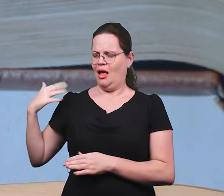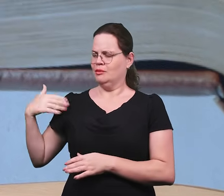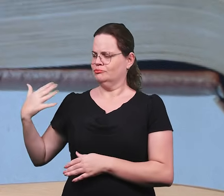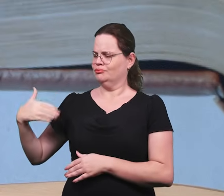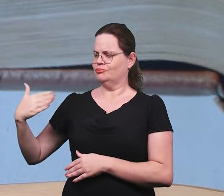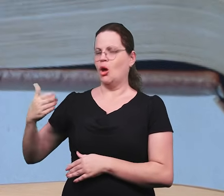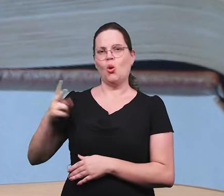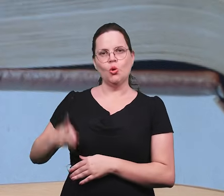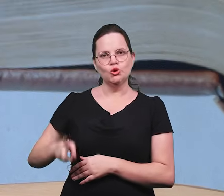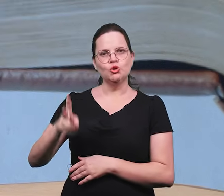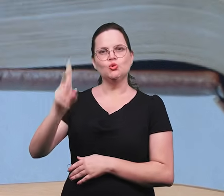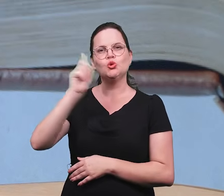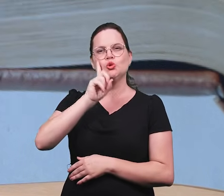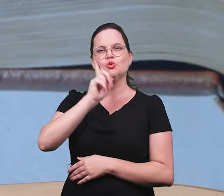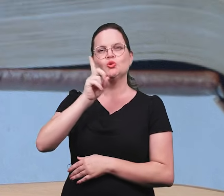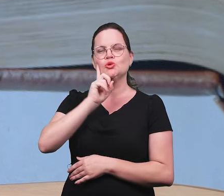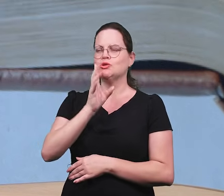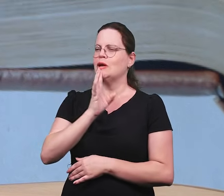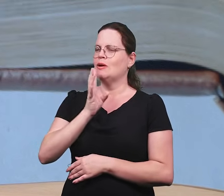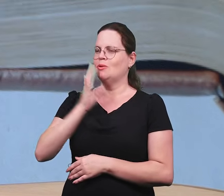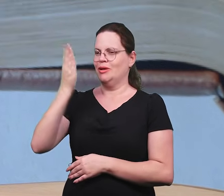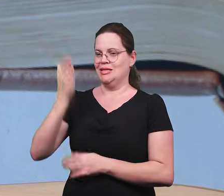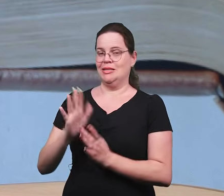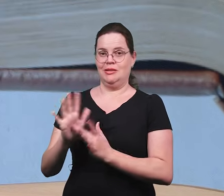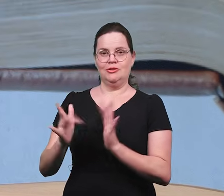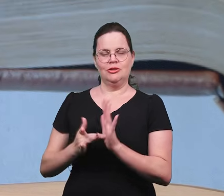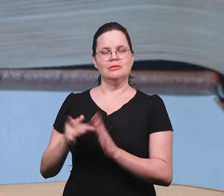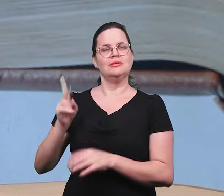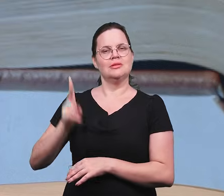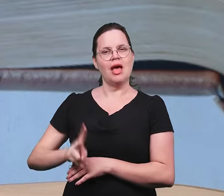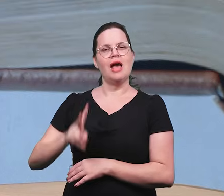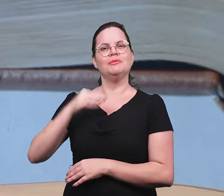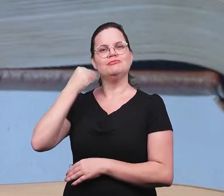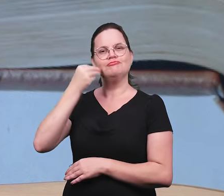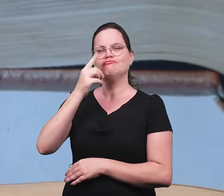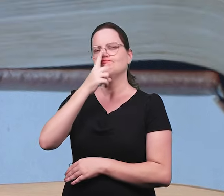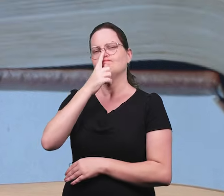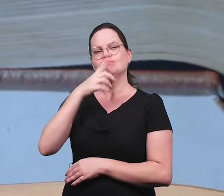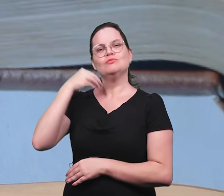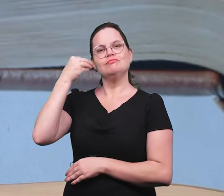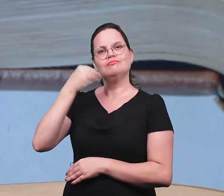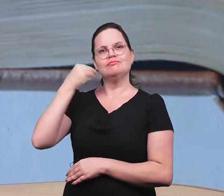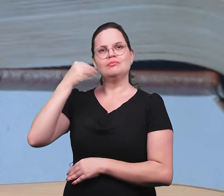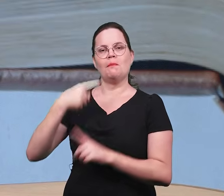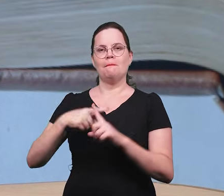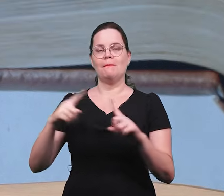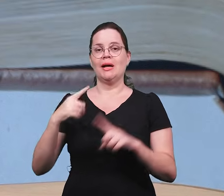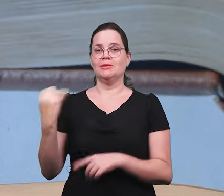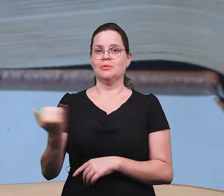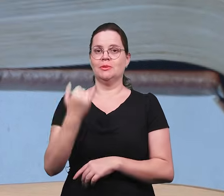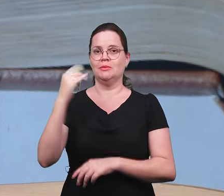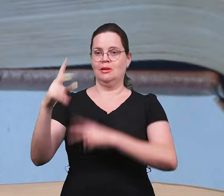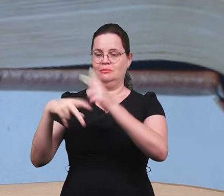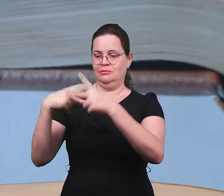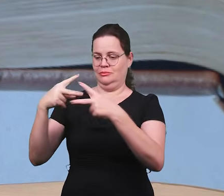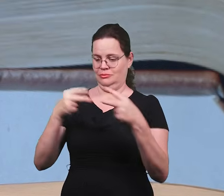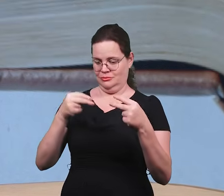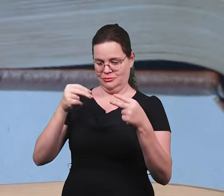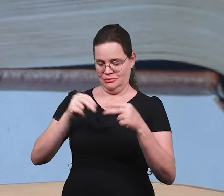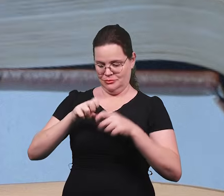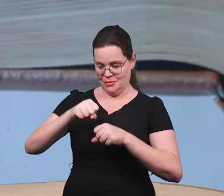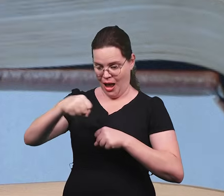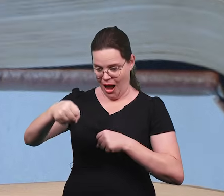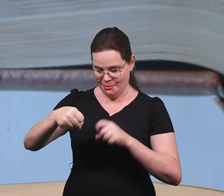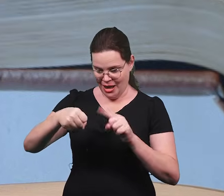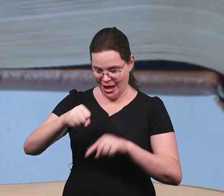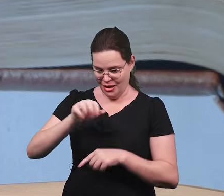estamos prosseguindo em conhecê-lo todos os dias, o importante é que esse presente da